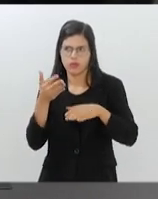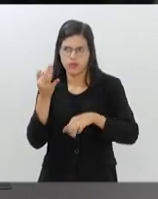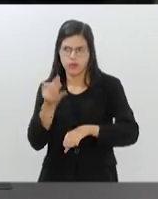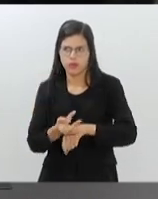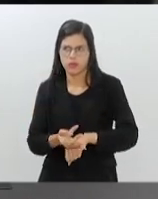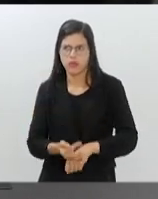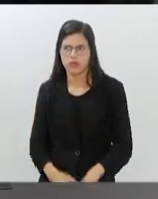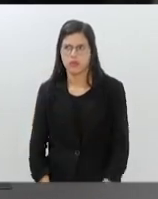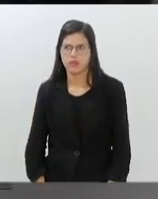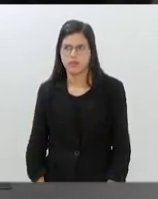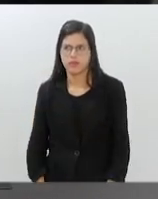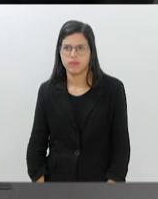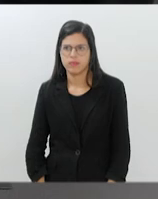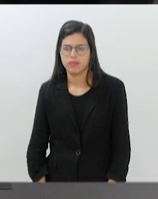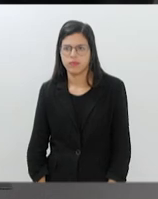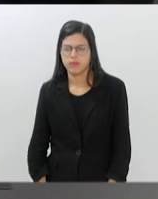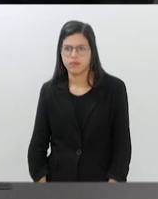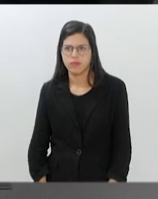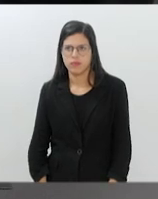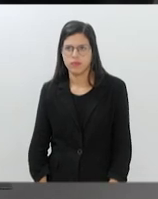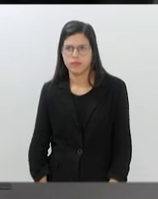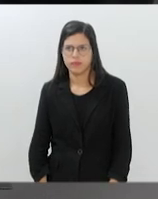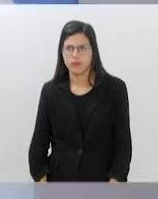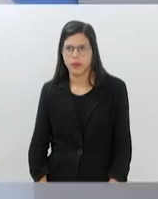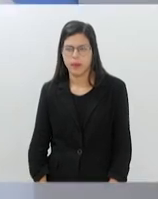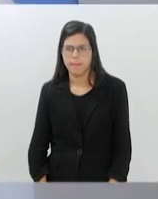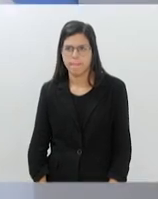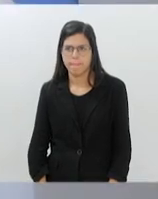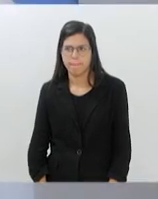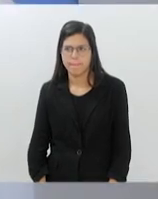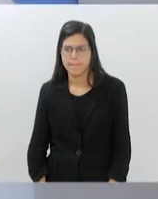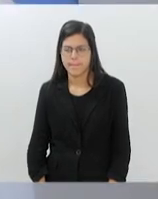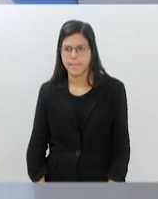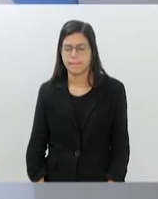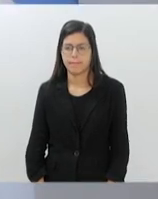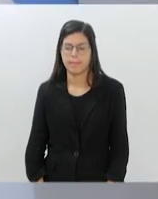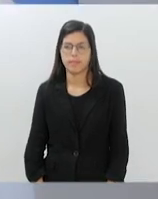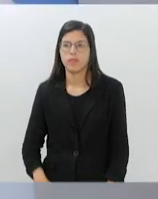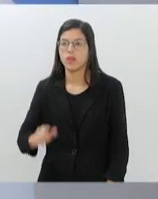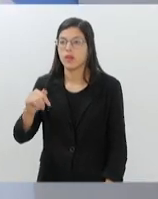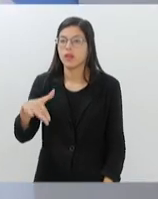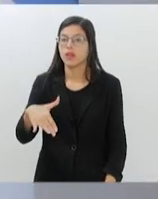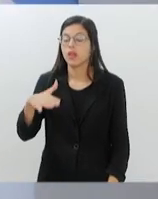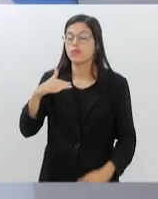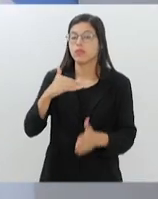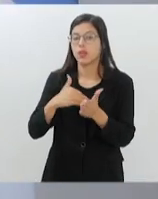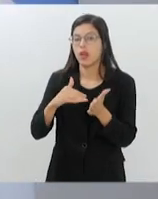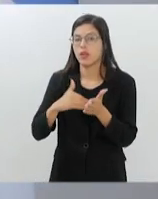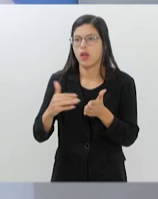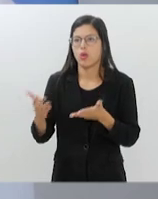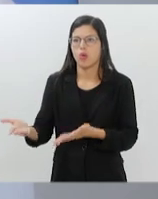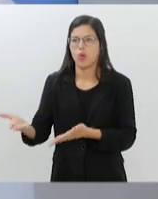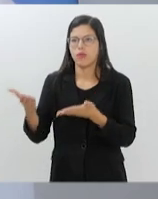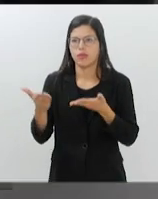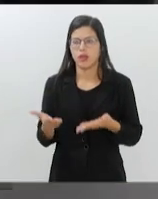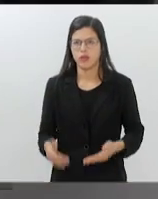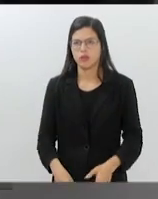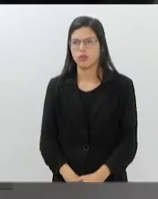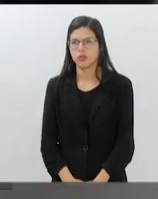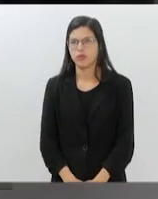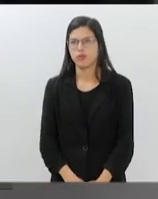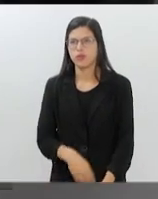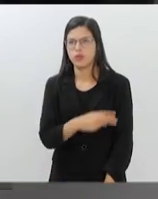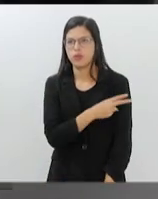recebeu o convite não foi eu lembro duas perguntas quem foram os secretários convidados pela Ceda Coronel